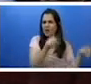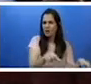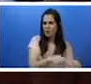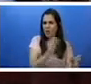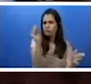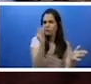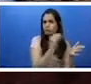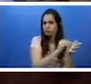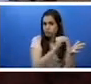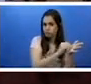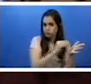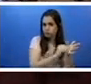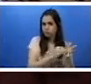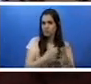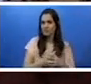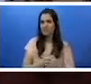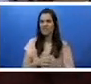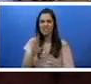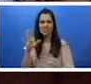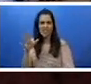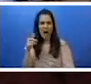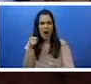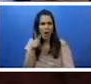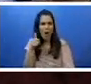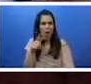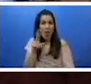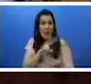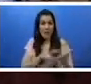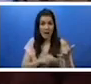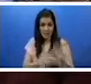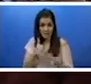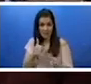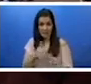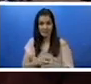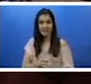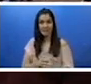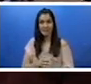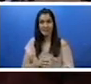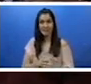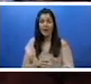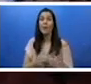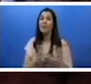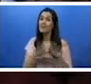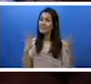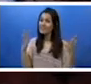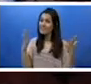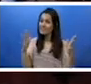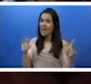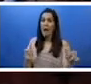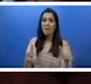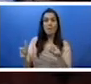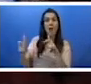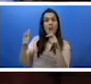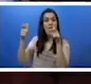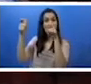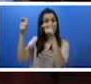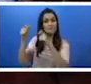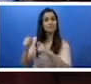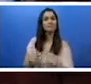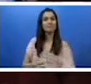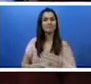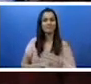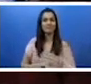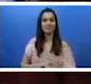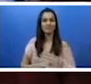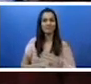o desenho. Já consegue ler essa primeira palavra? Muito bem. É o quê? O